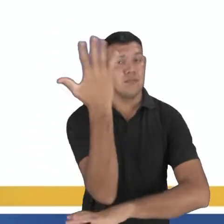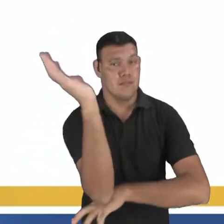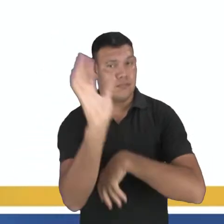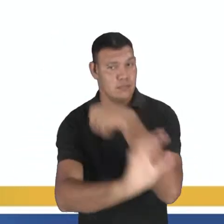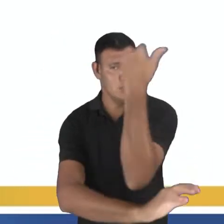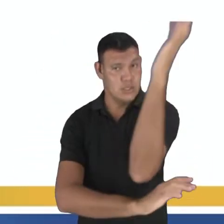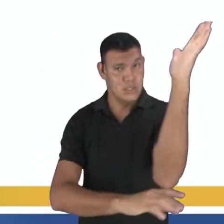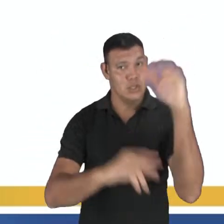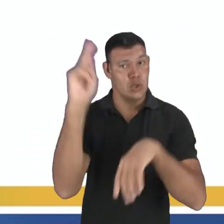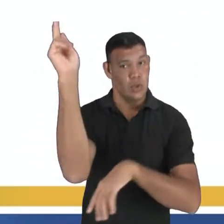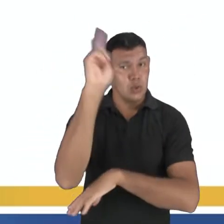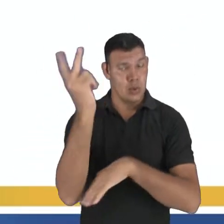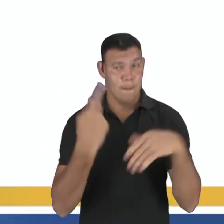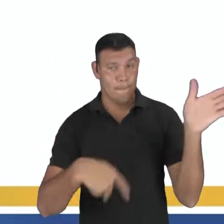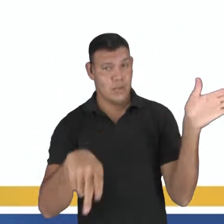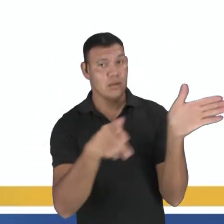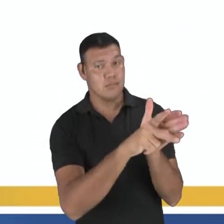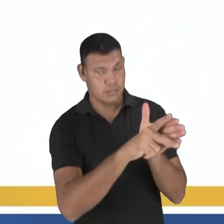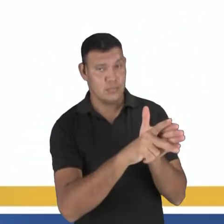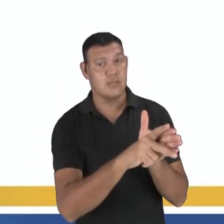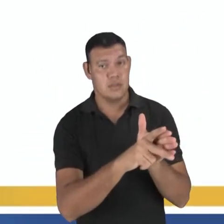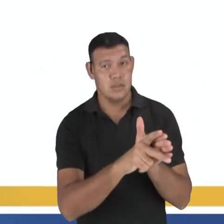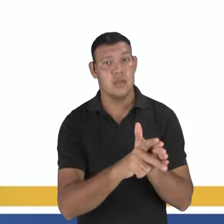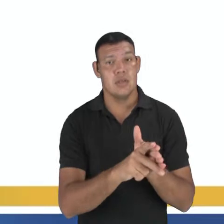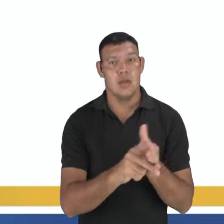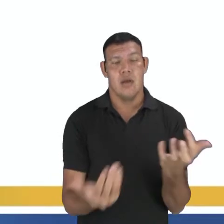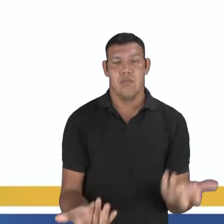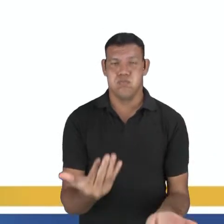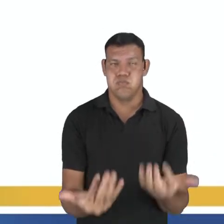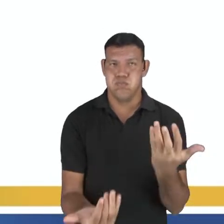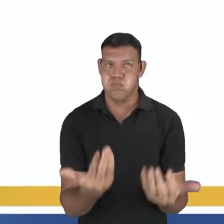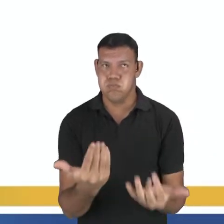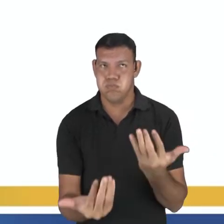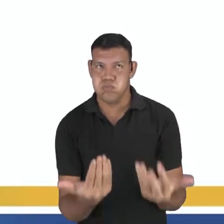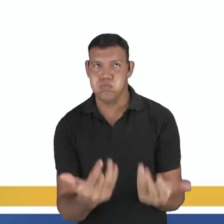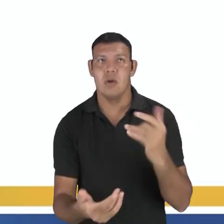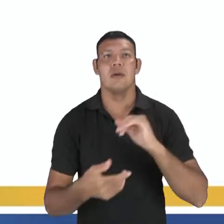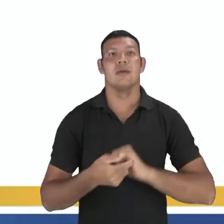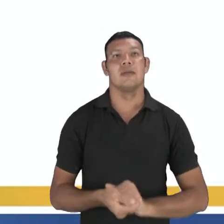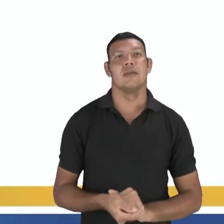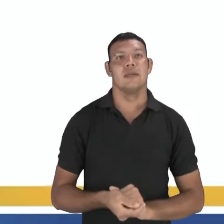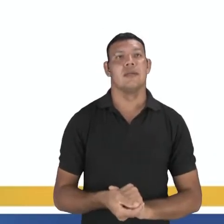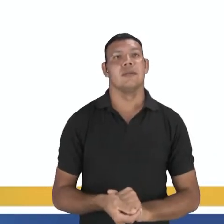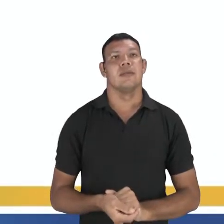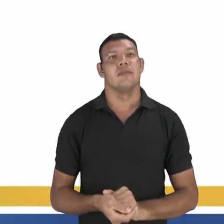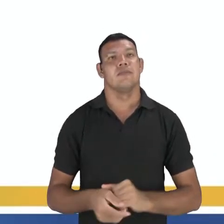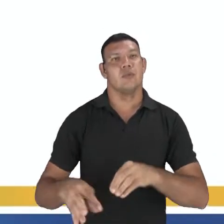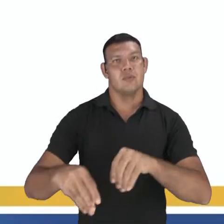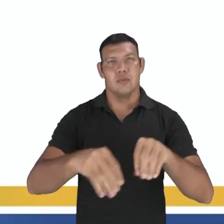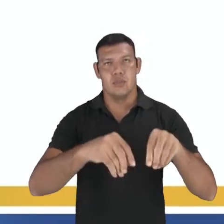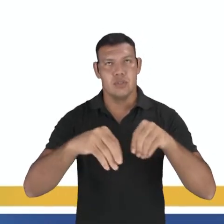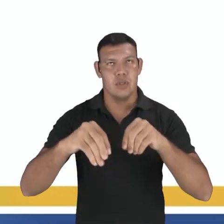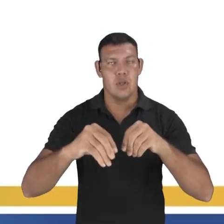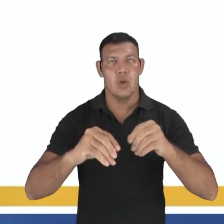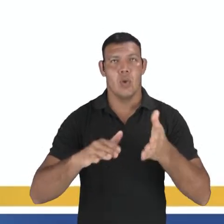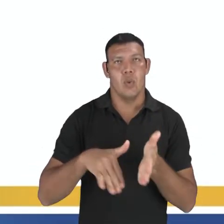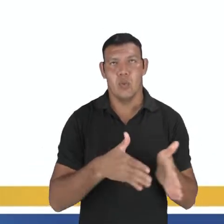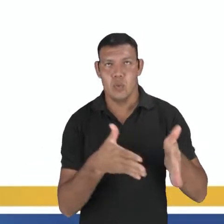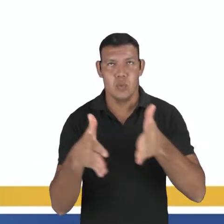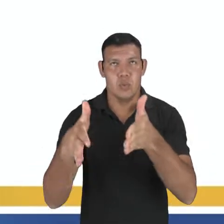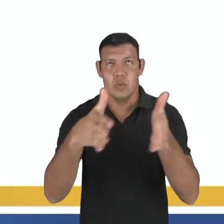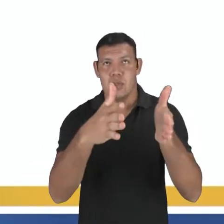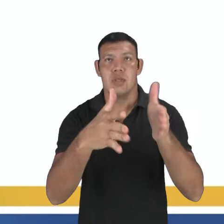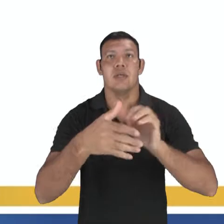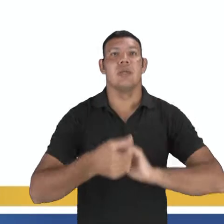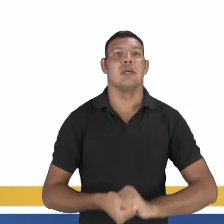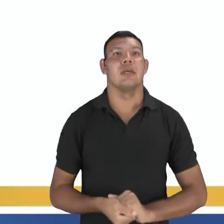queimadas, desmatamentos e o assoreamento de rios. São comuns também a poluição do solo, da água e